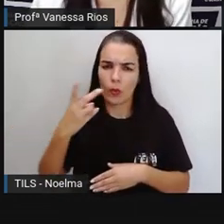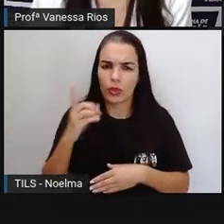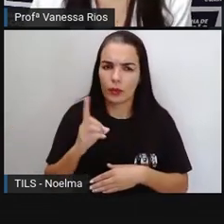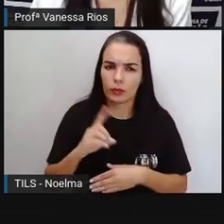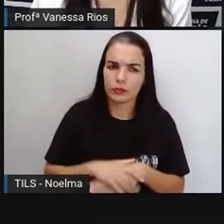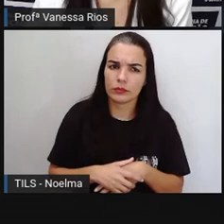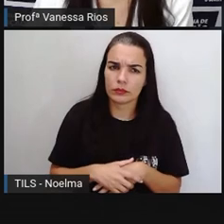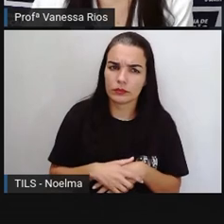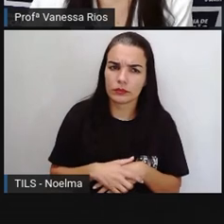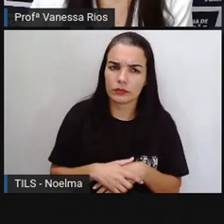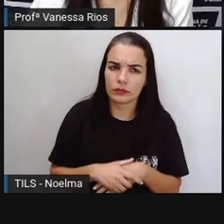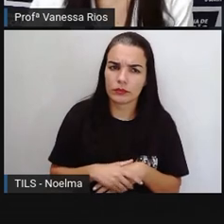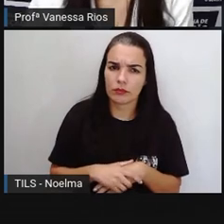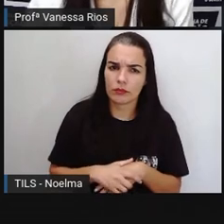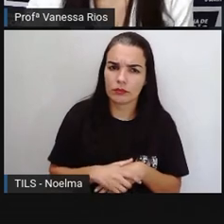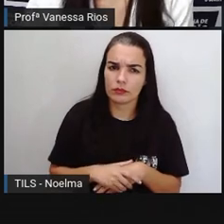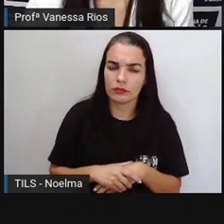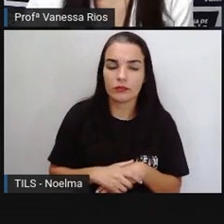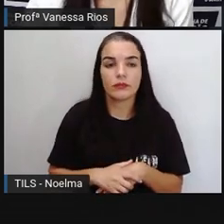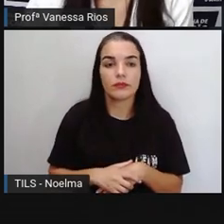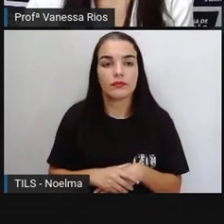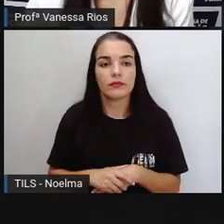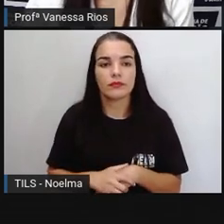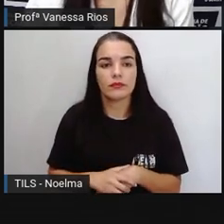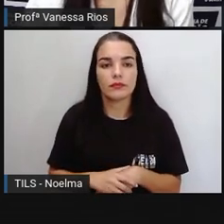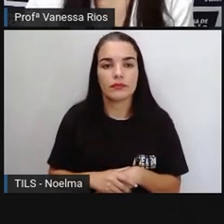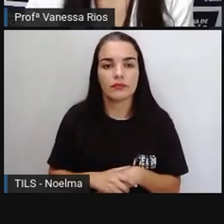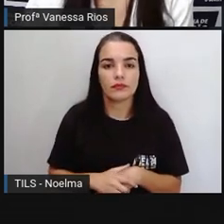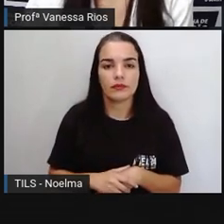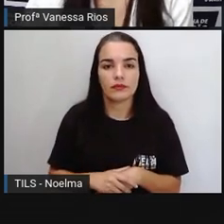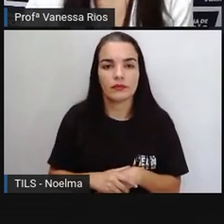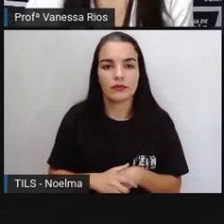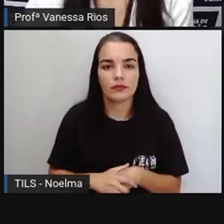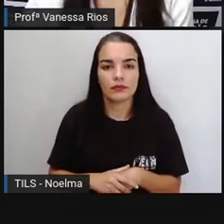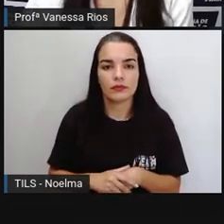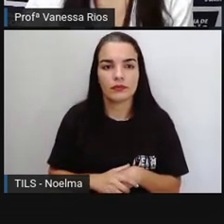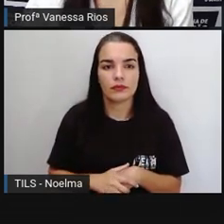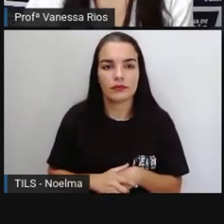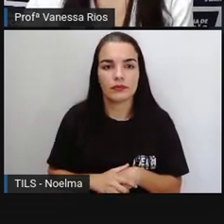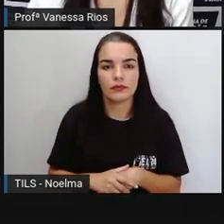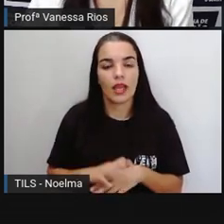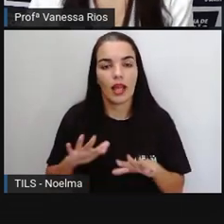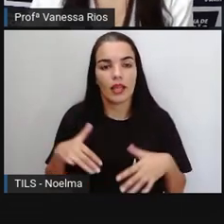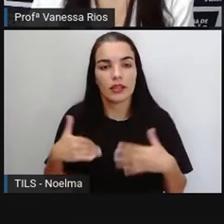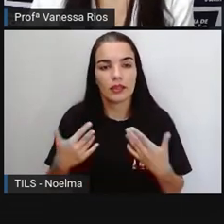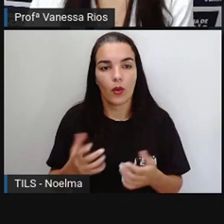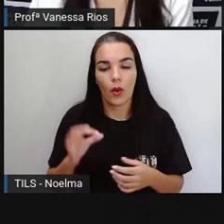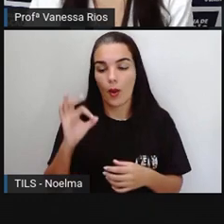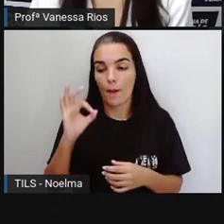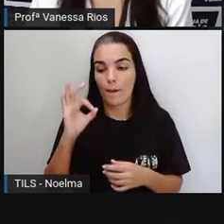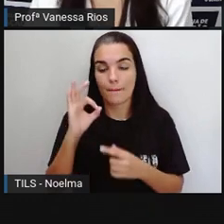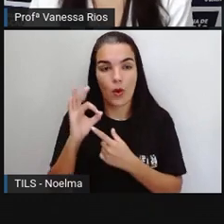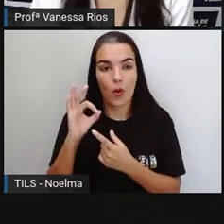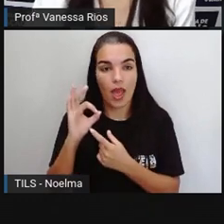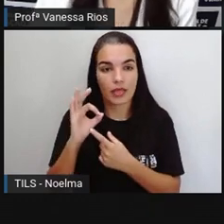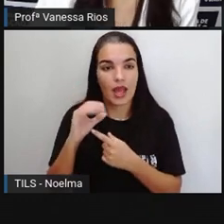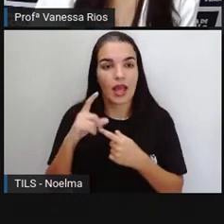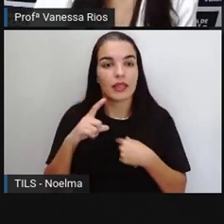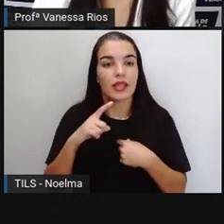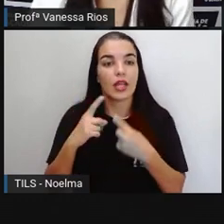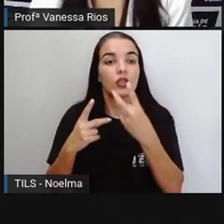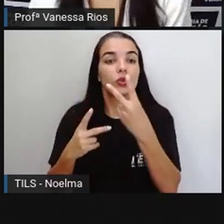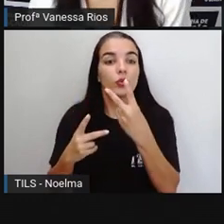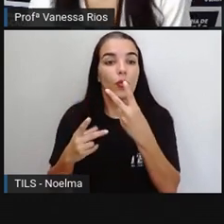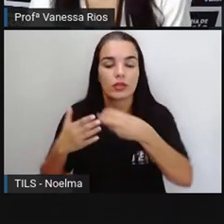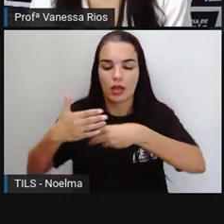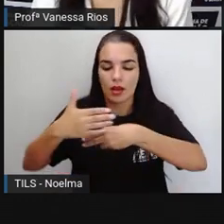da moeda para a gente observar. Olha só, as faces da moeda, que a gente já sabe que tem duas, né? E aí quando